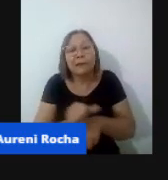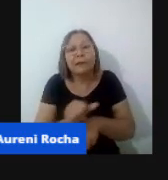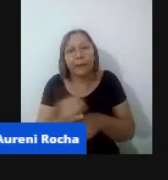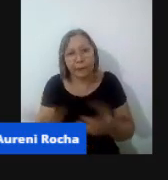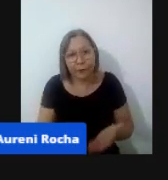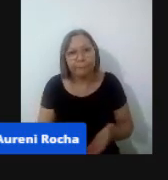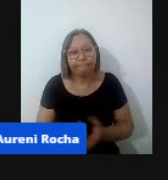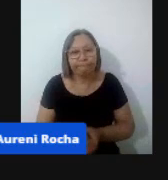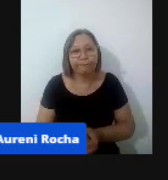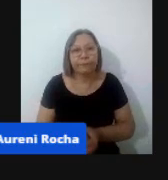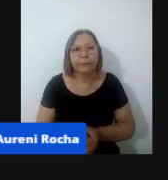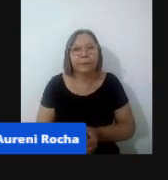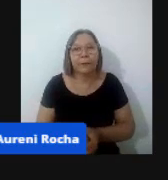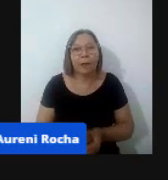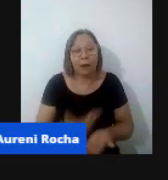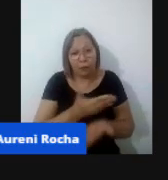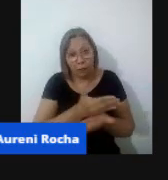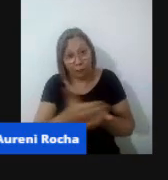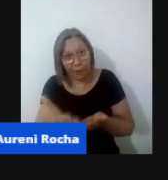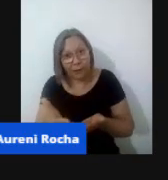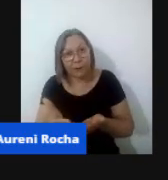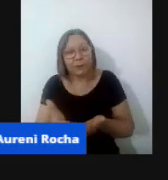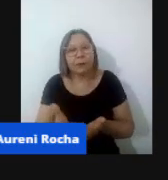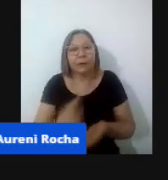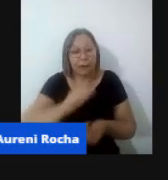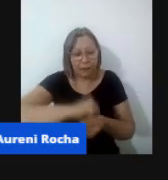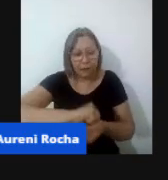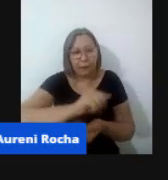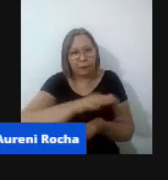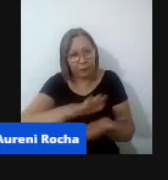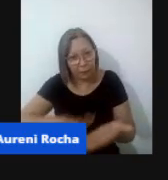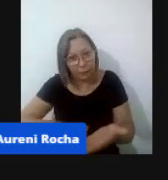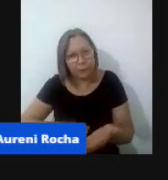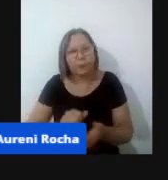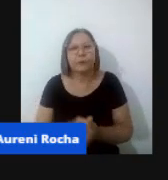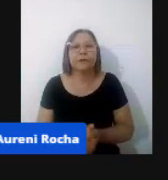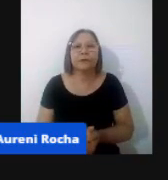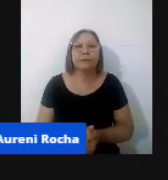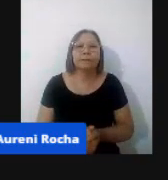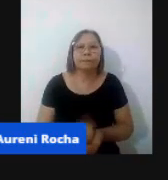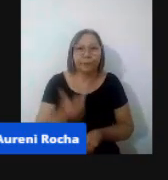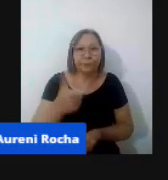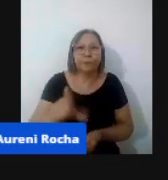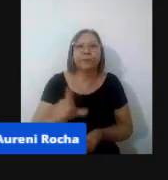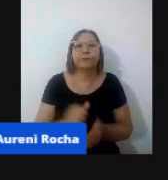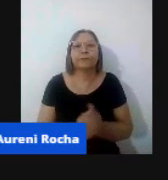as adequações das atividades. Próximo slide.